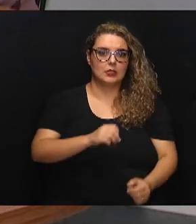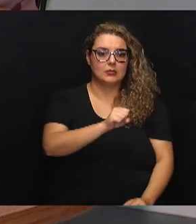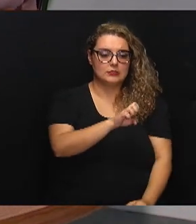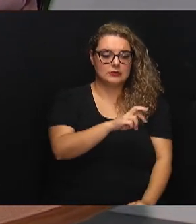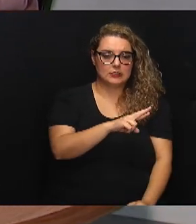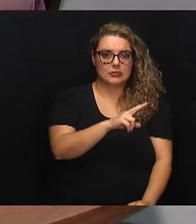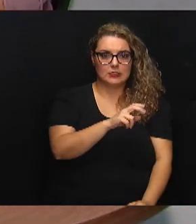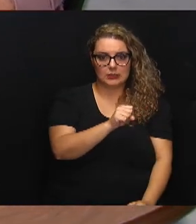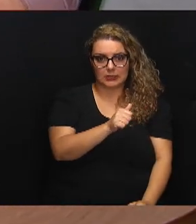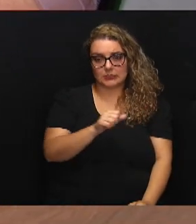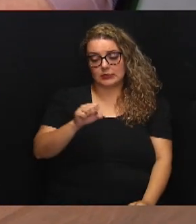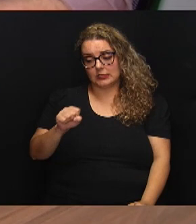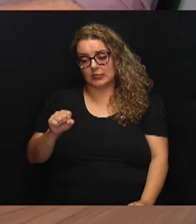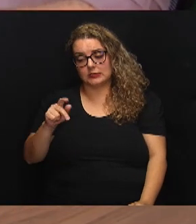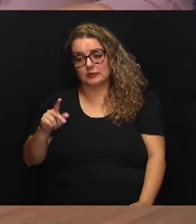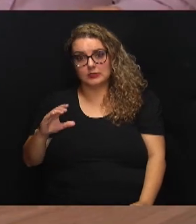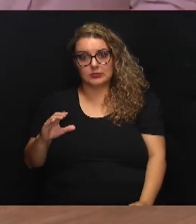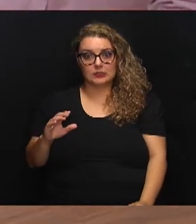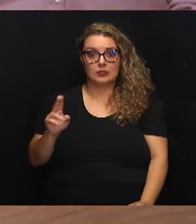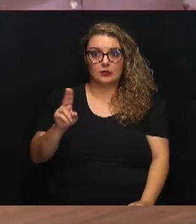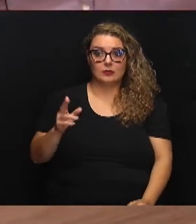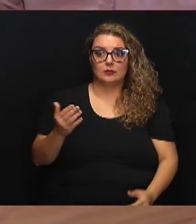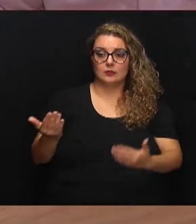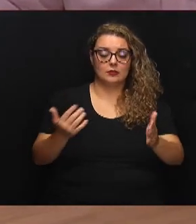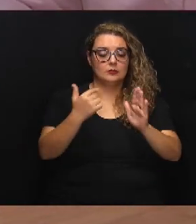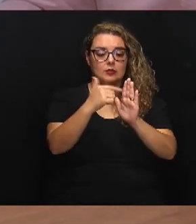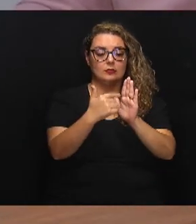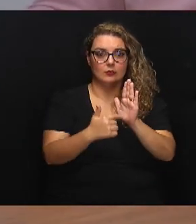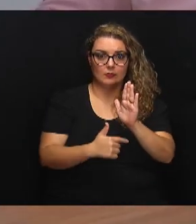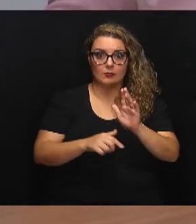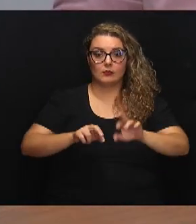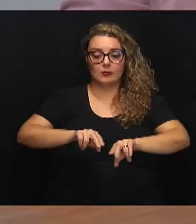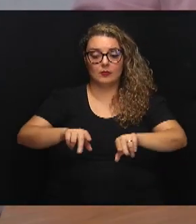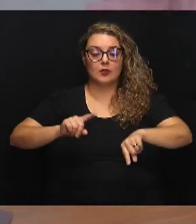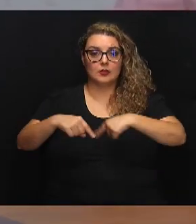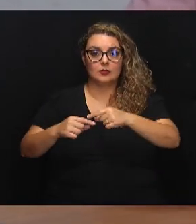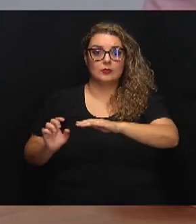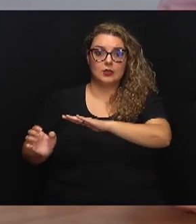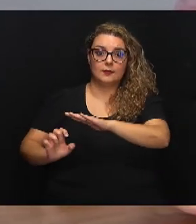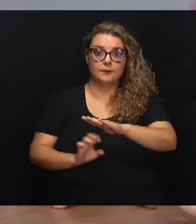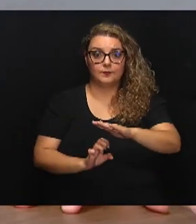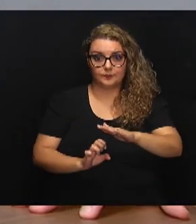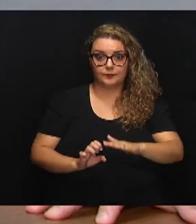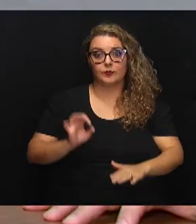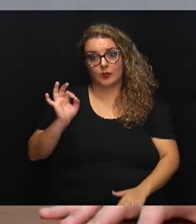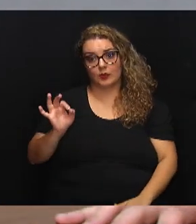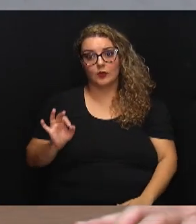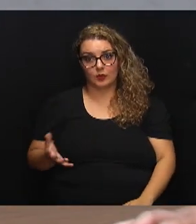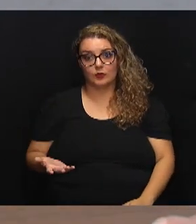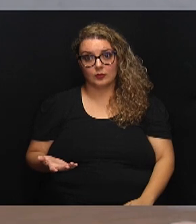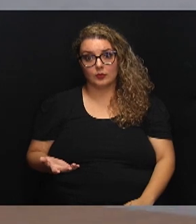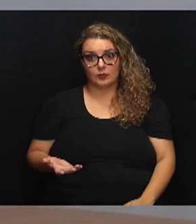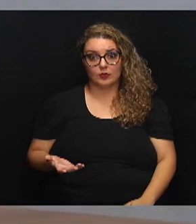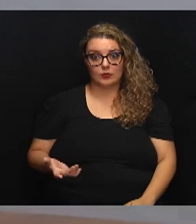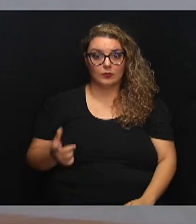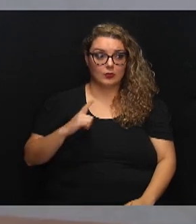elas pegam o seu nome e colocam numa lista onde várias outras empresas, no qual provavelmente você vai ter que ir lá